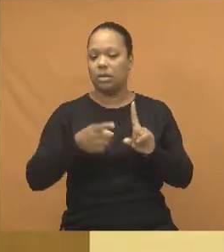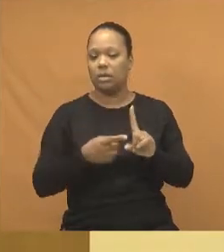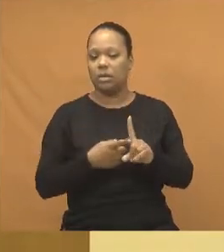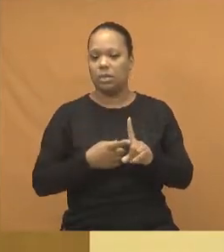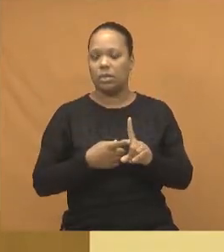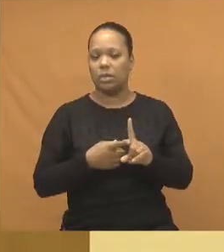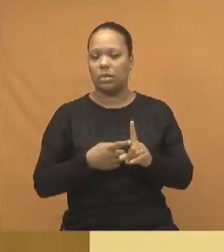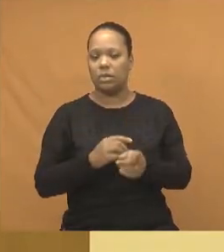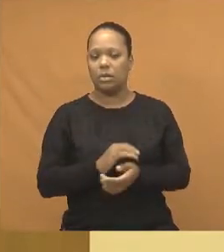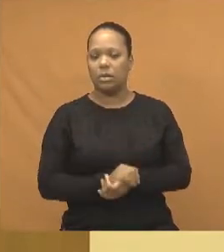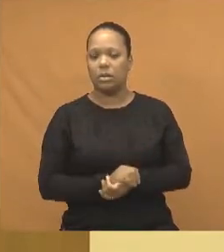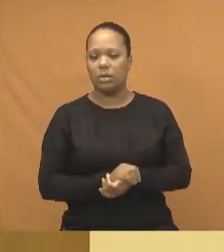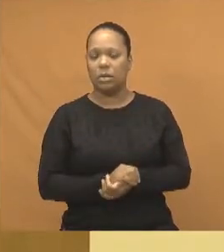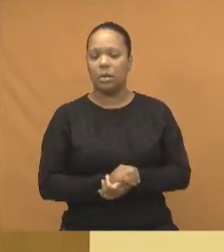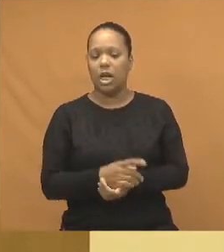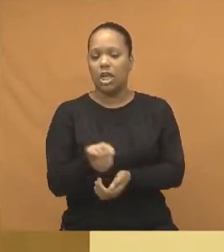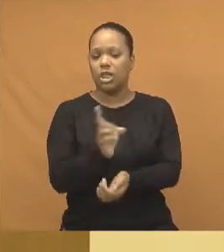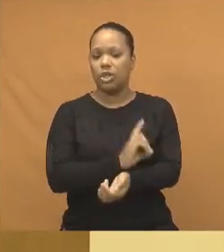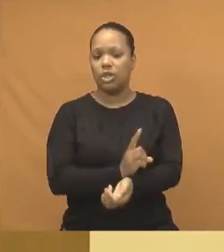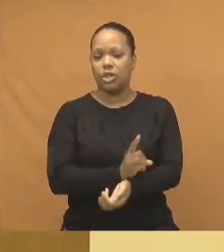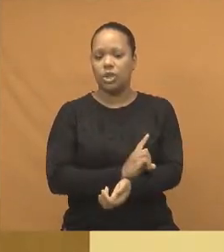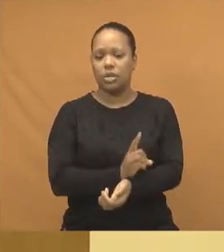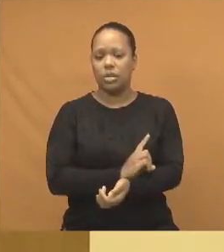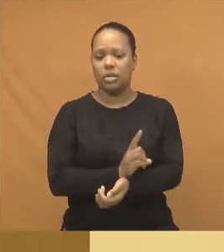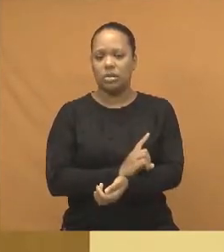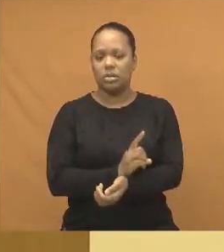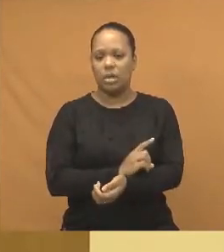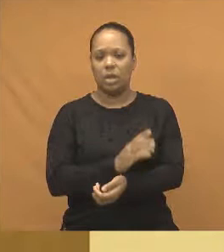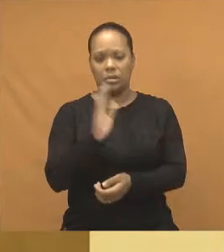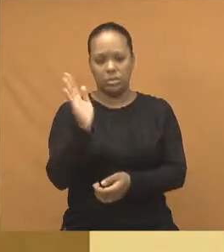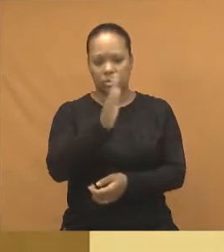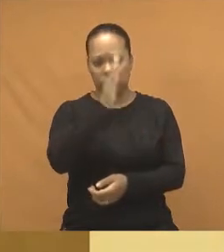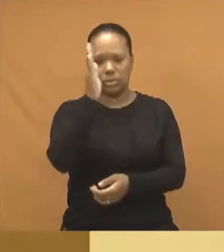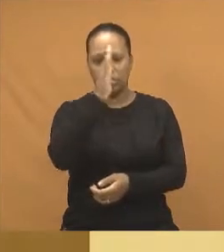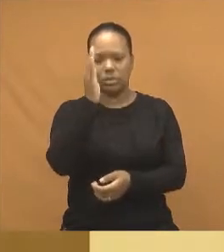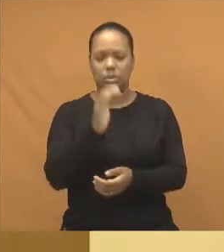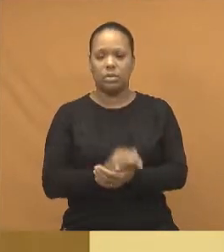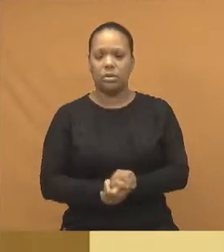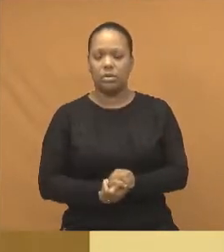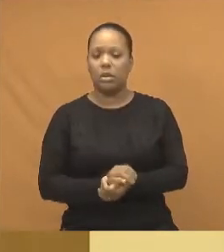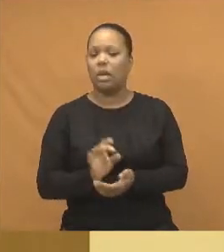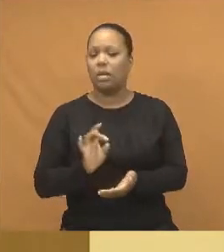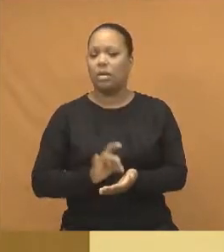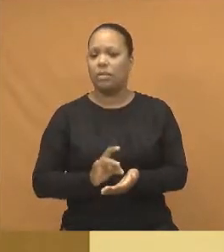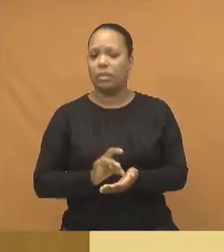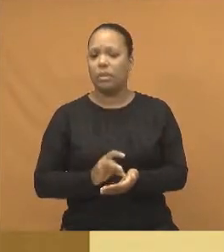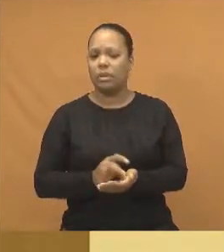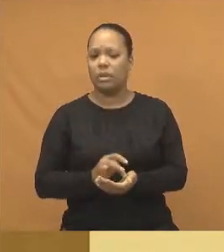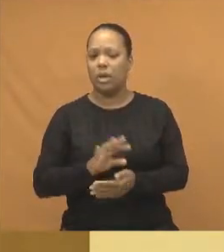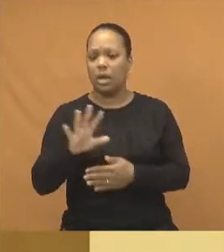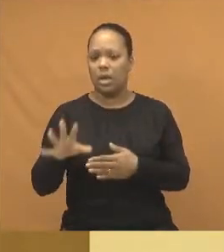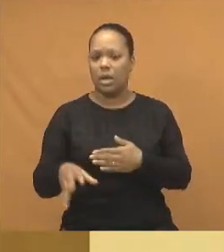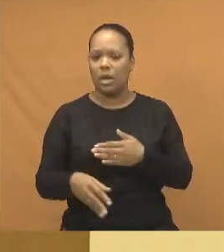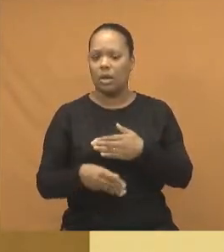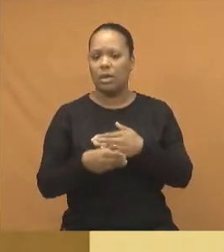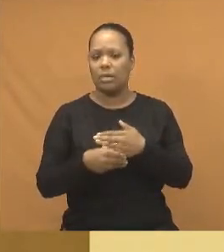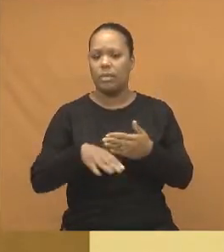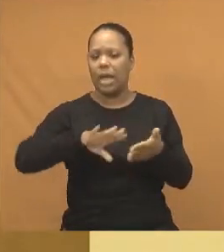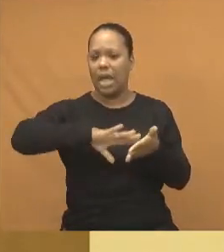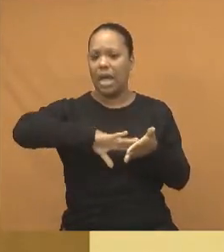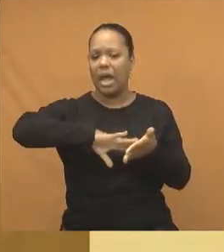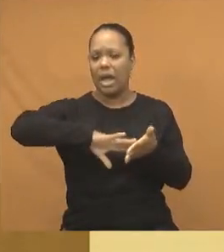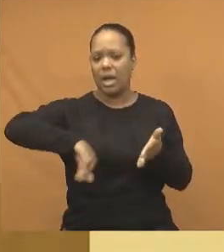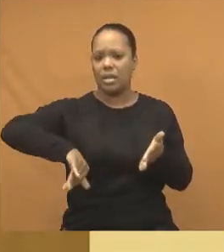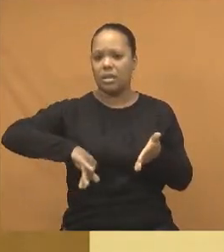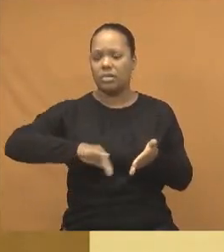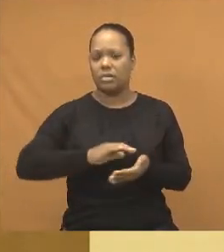caso de pacientes em estado de diabetes descompensada. Então, na verdade, essa emenda, ela retira